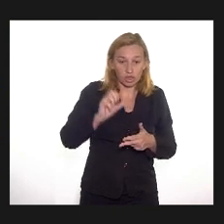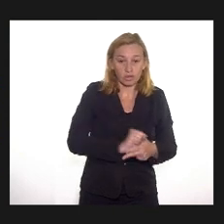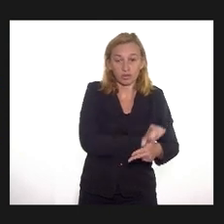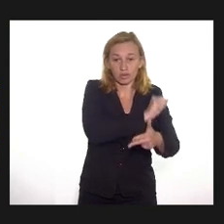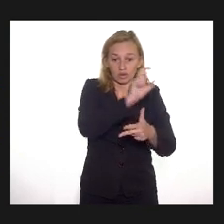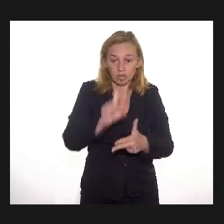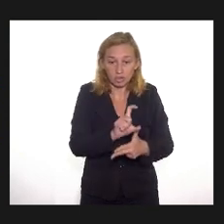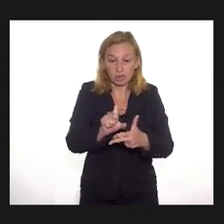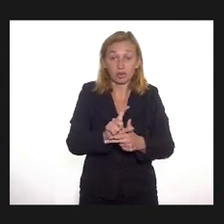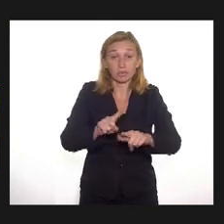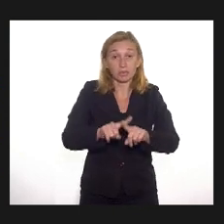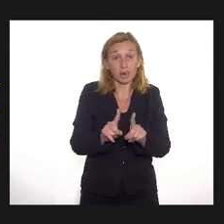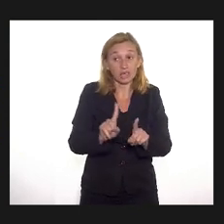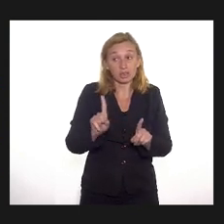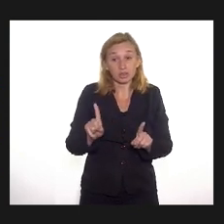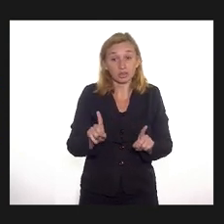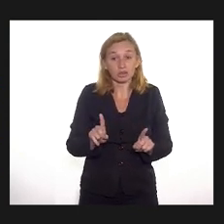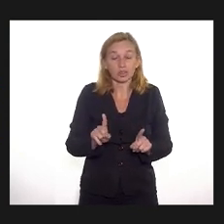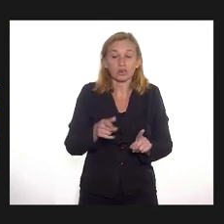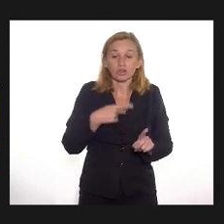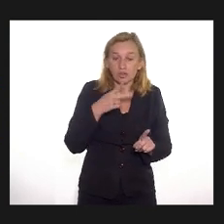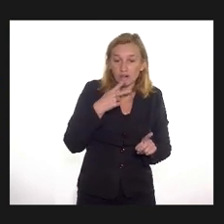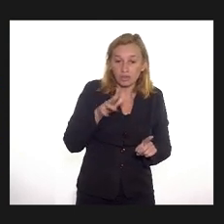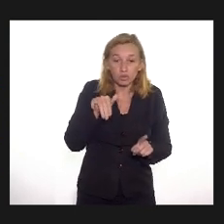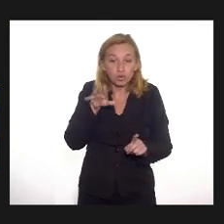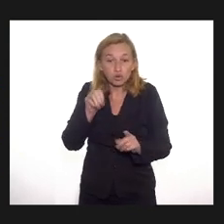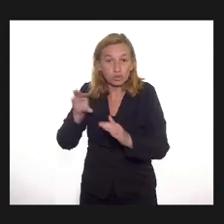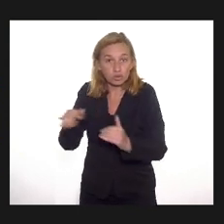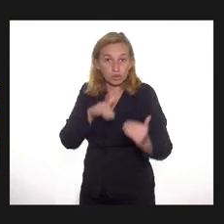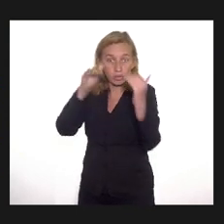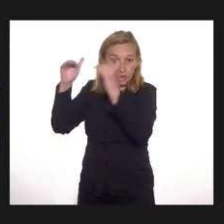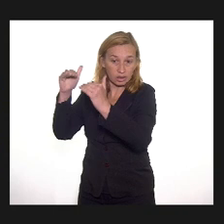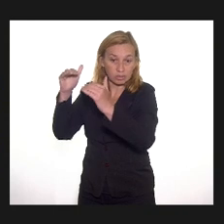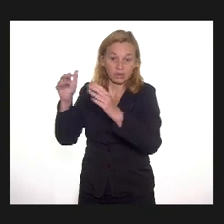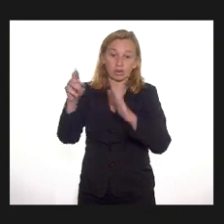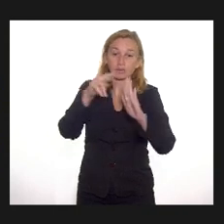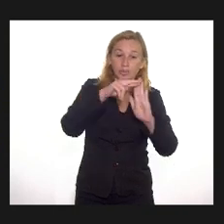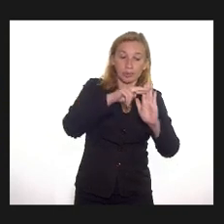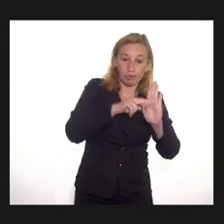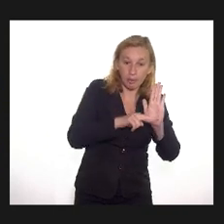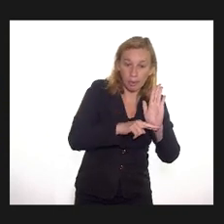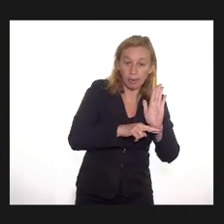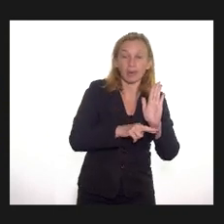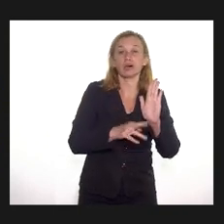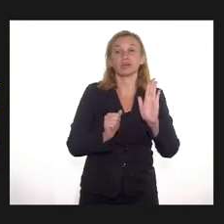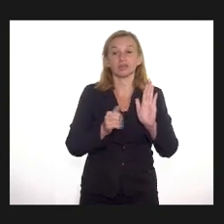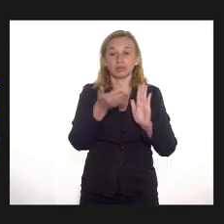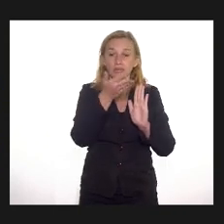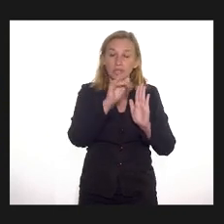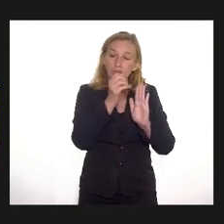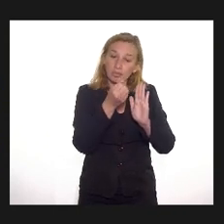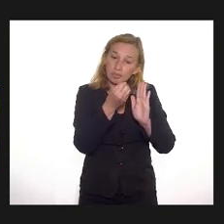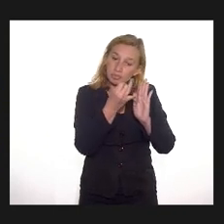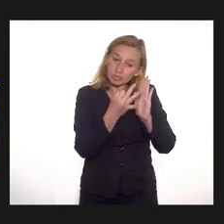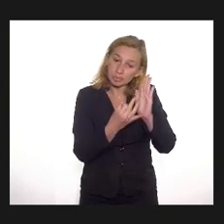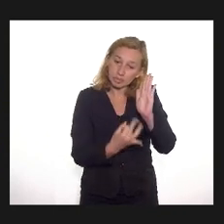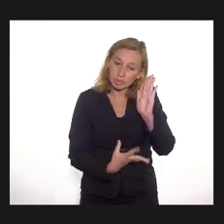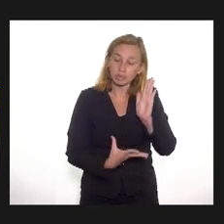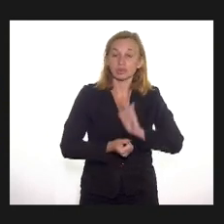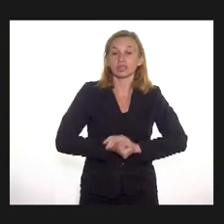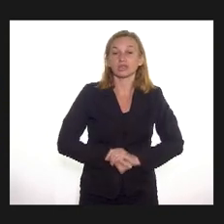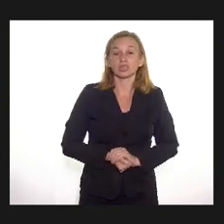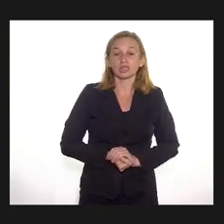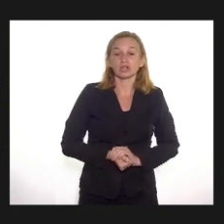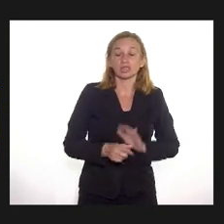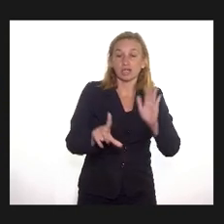outro lado, quando estabelecemos um fundo soberano e criamos critérios críveis, lógicos, através da legislação complementar